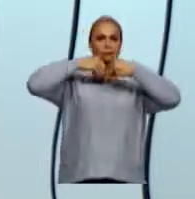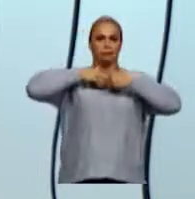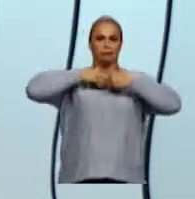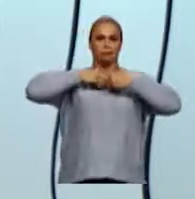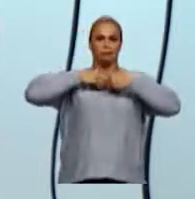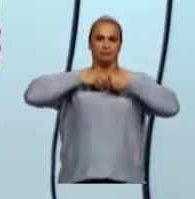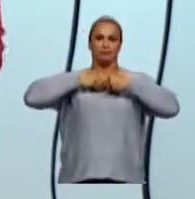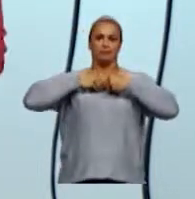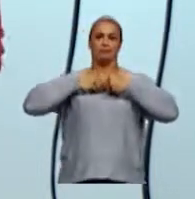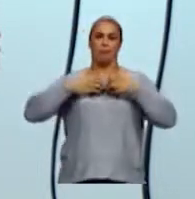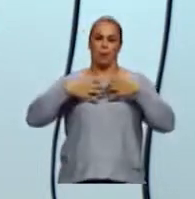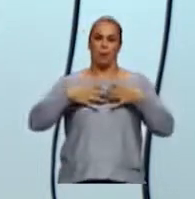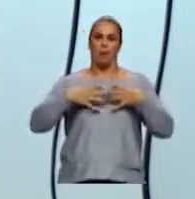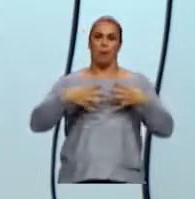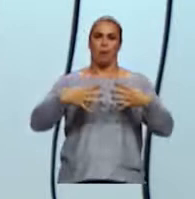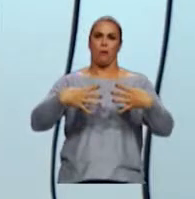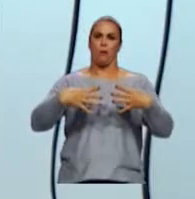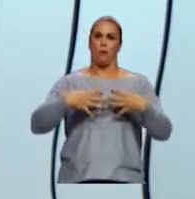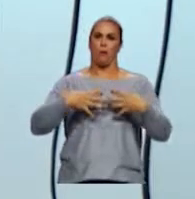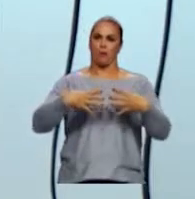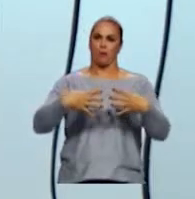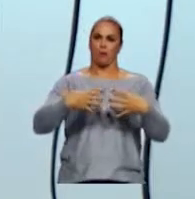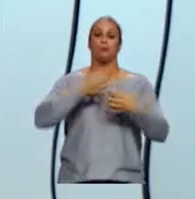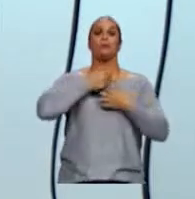tubo cartilaginoso,